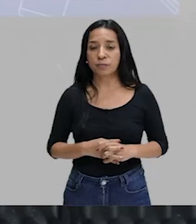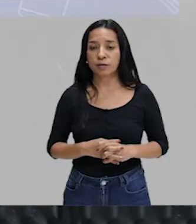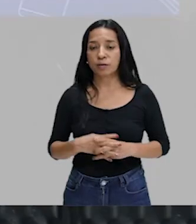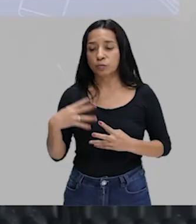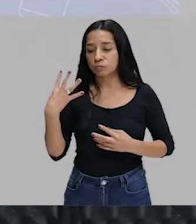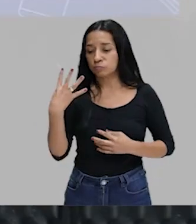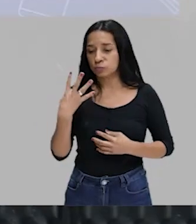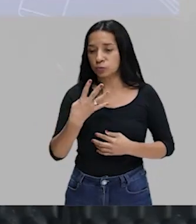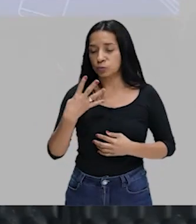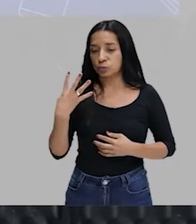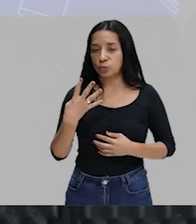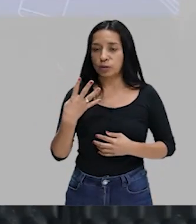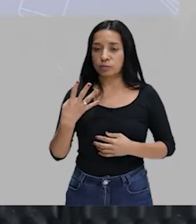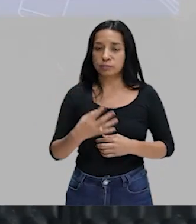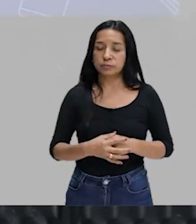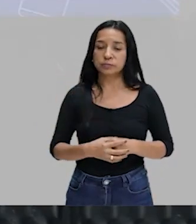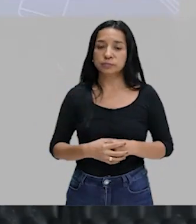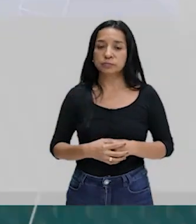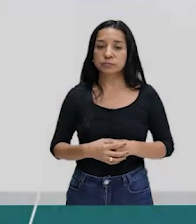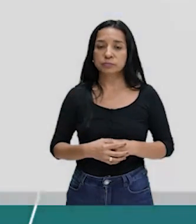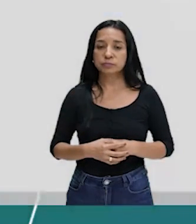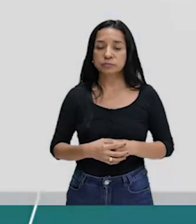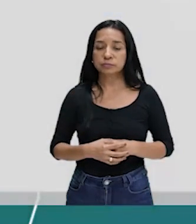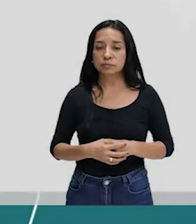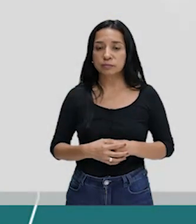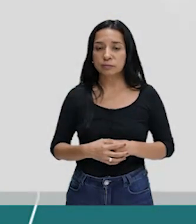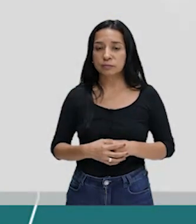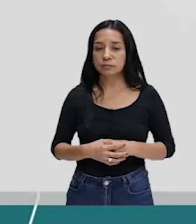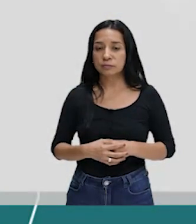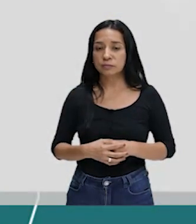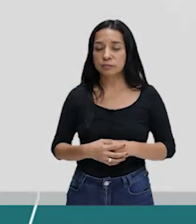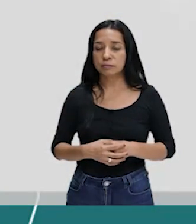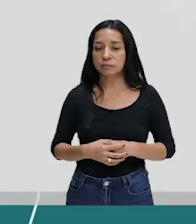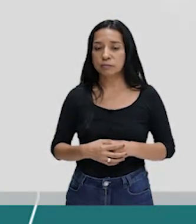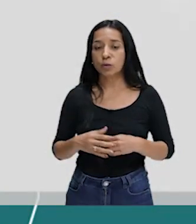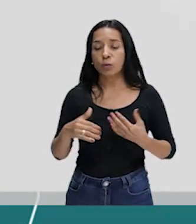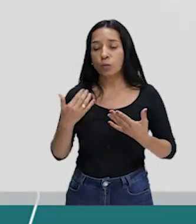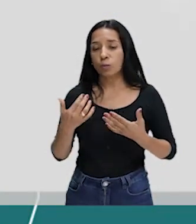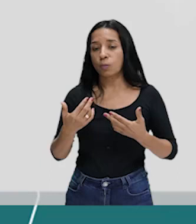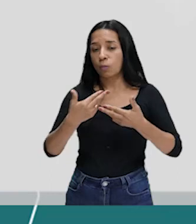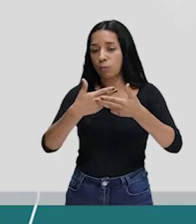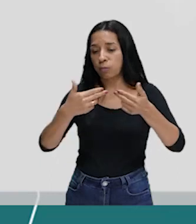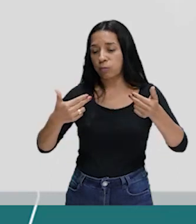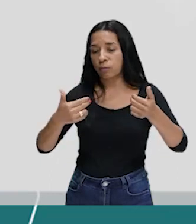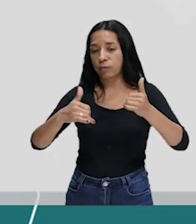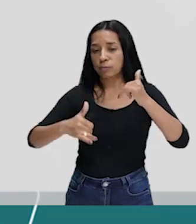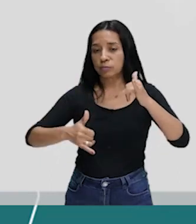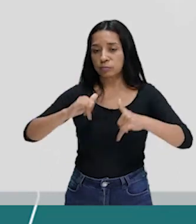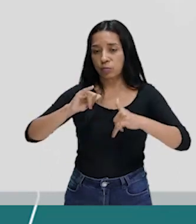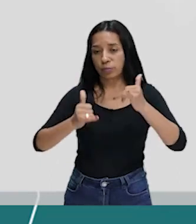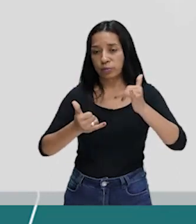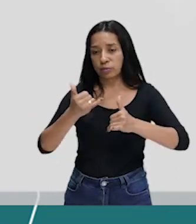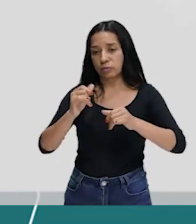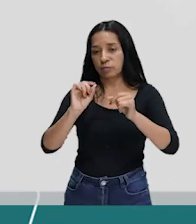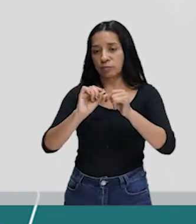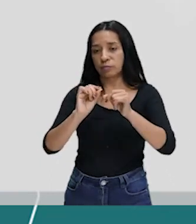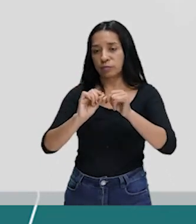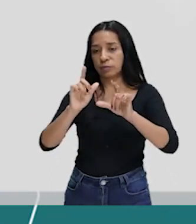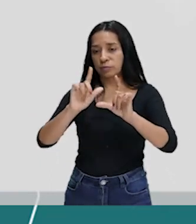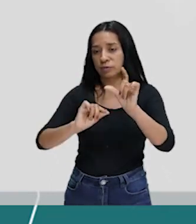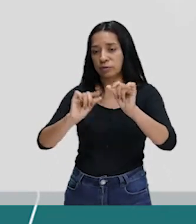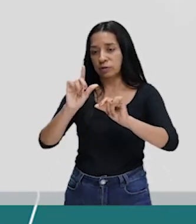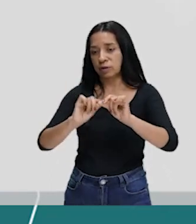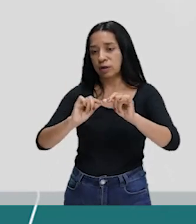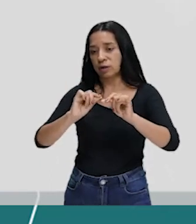Questão 4. Qual o elemento químico produzido por uma estrela supermassiva, certo?